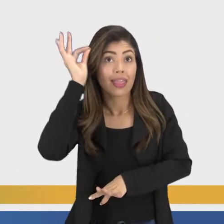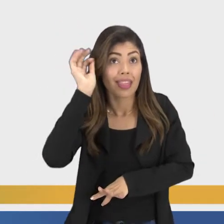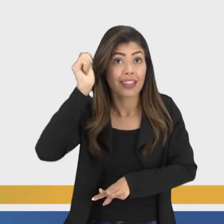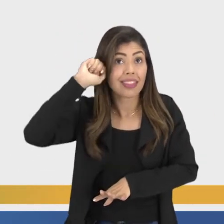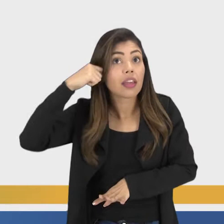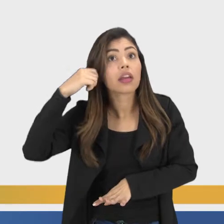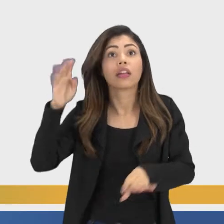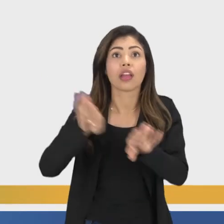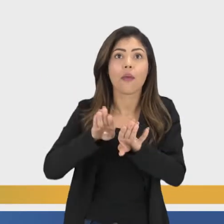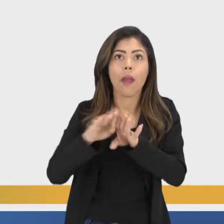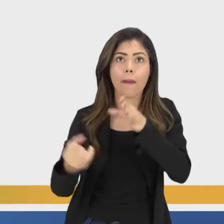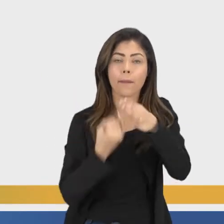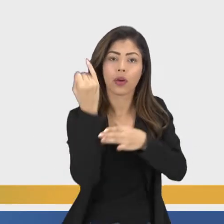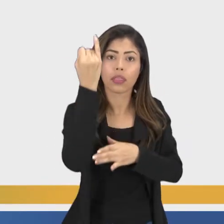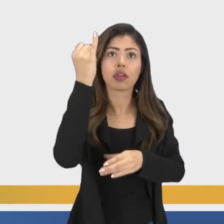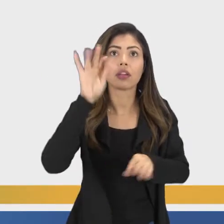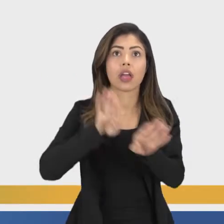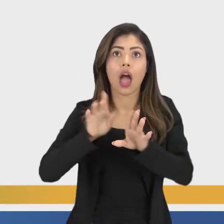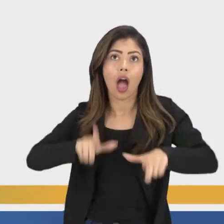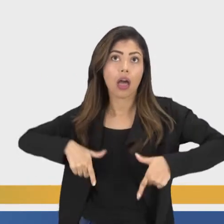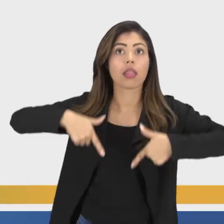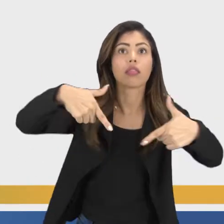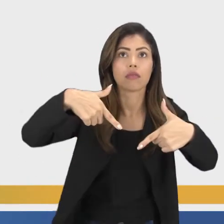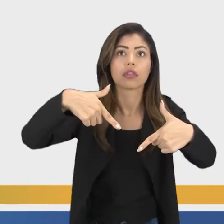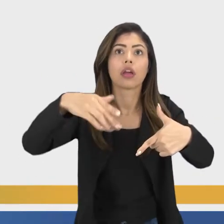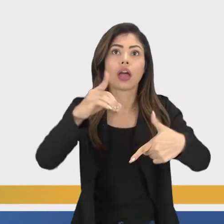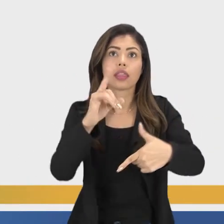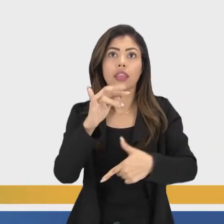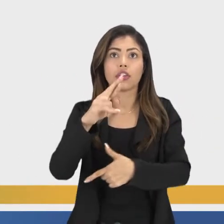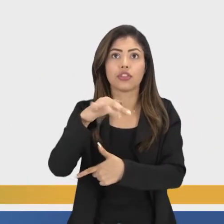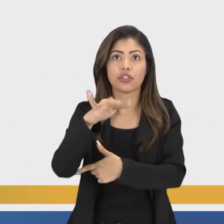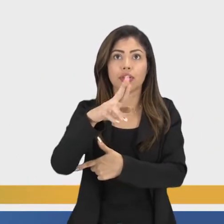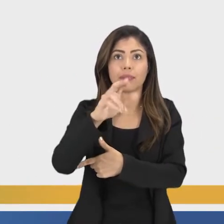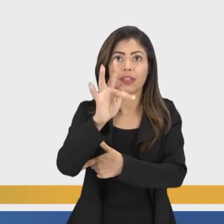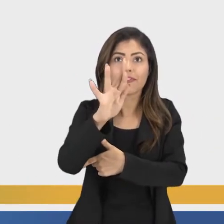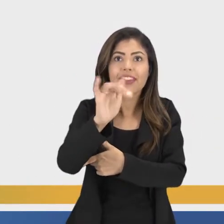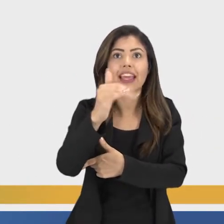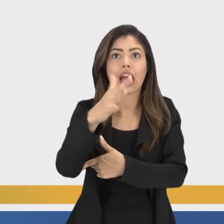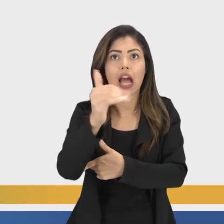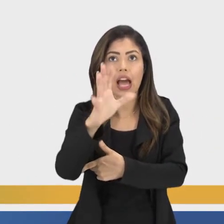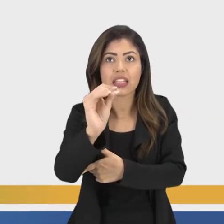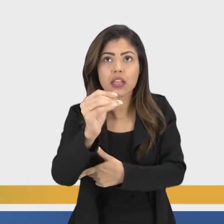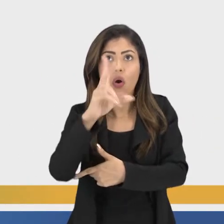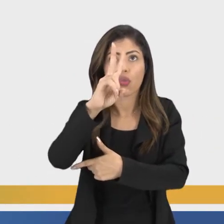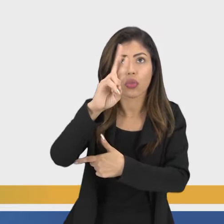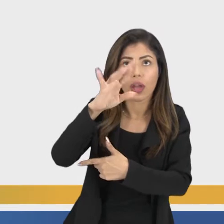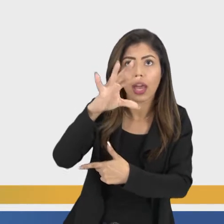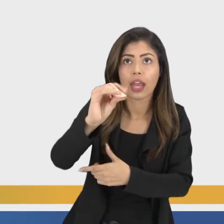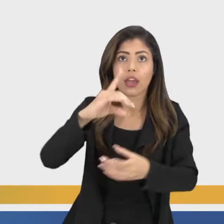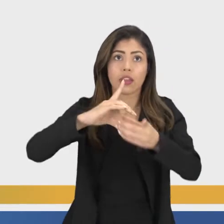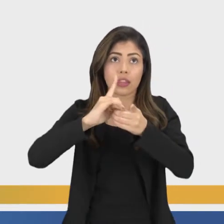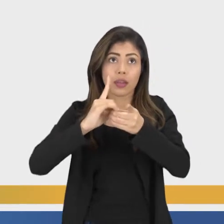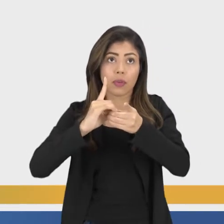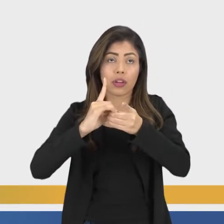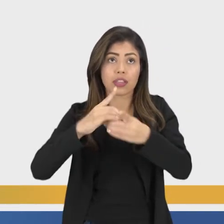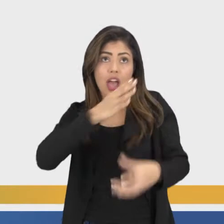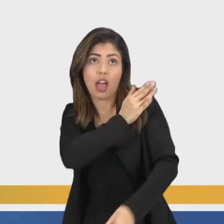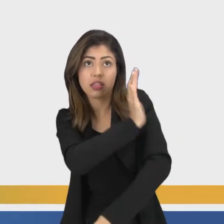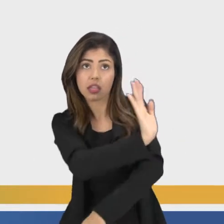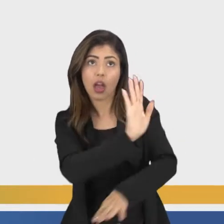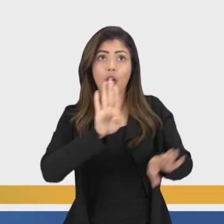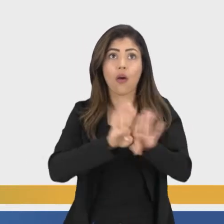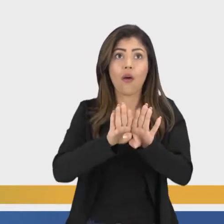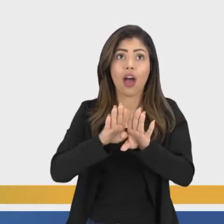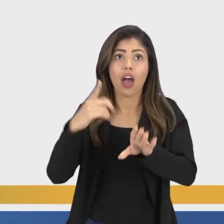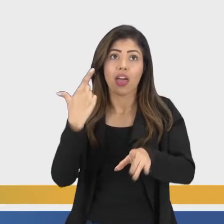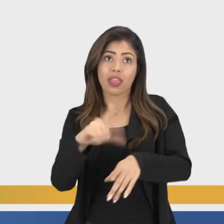negras, priorizaram em sua luta a desmistificação do credo da democracia racial, negando o